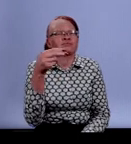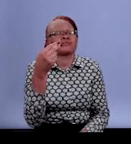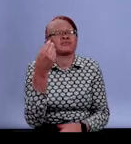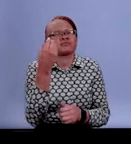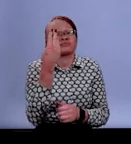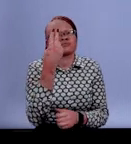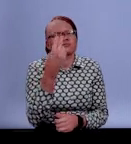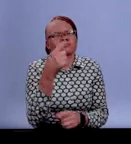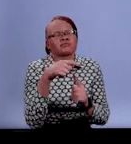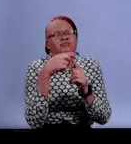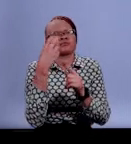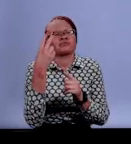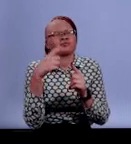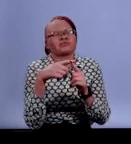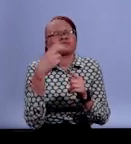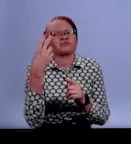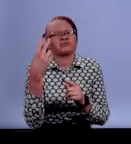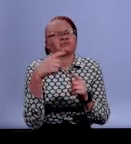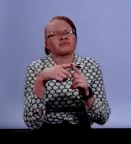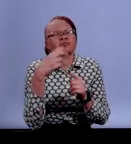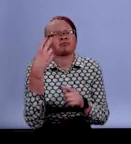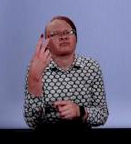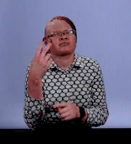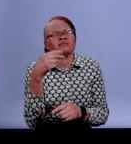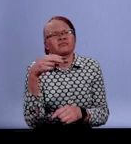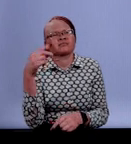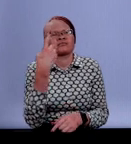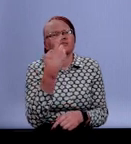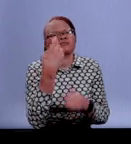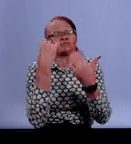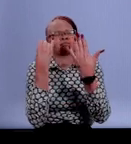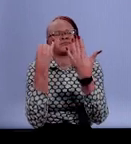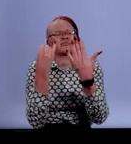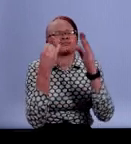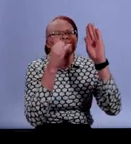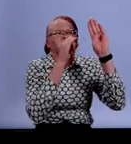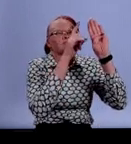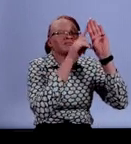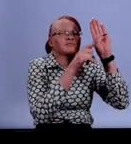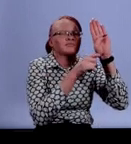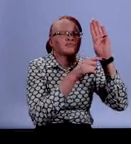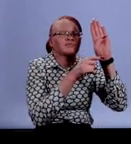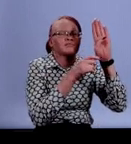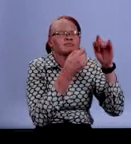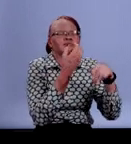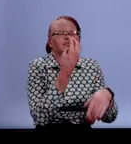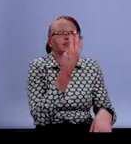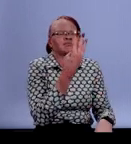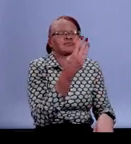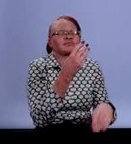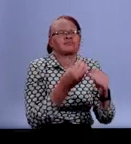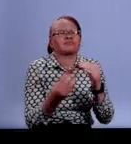4 = 2 x 2 x 2 x 2 = 16 Aline B e